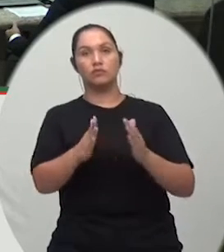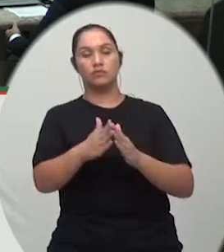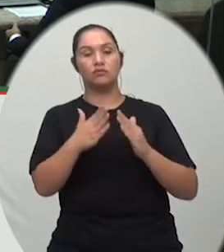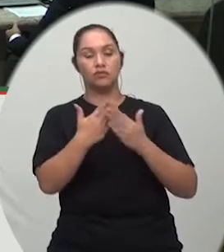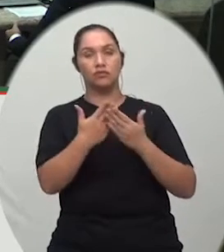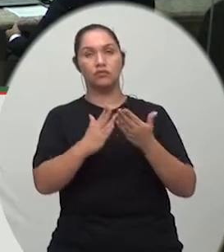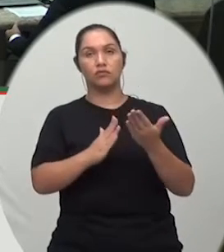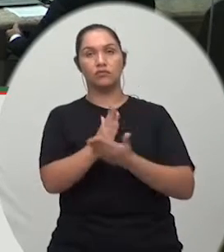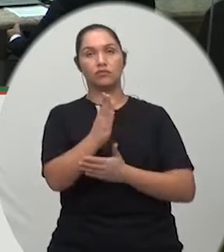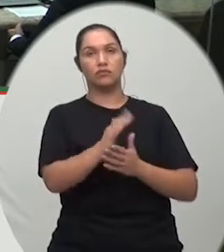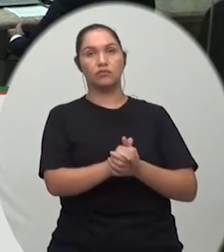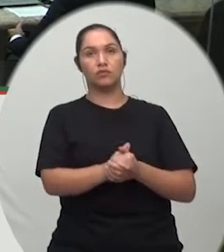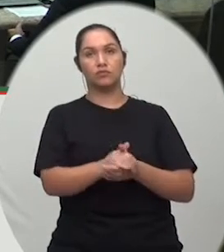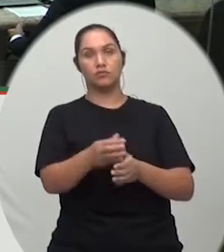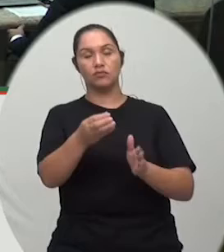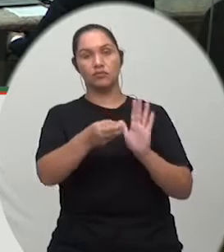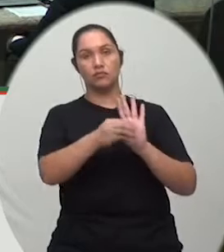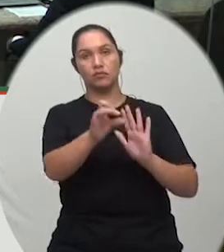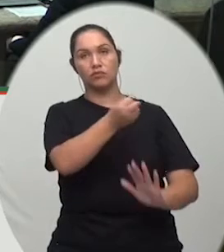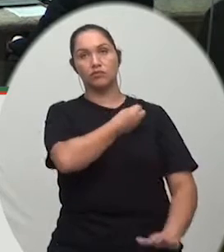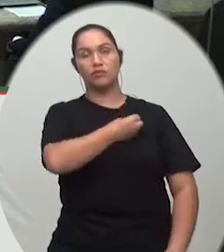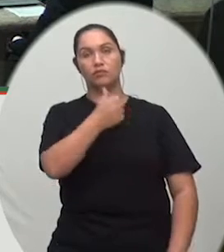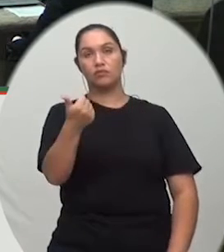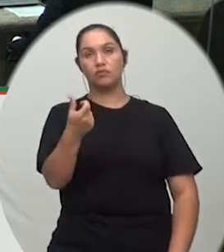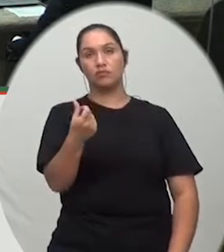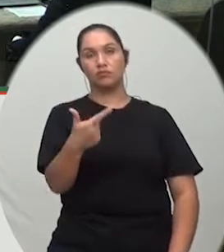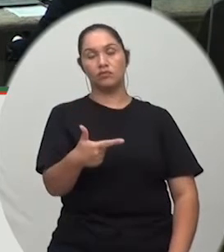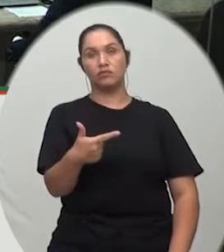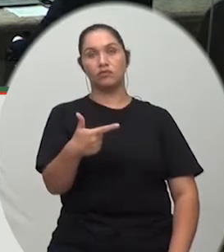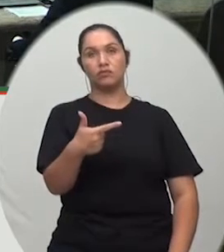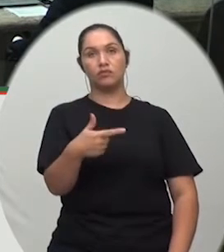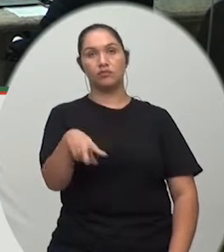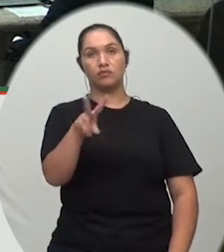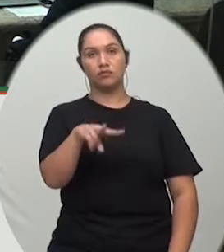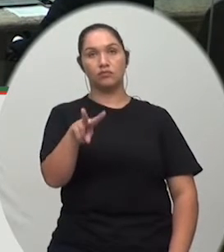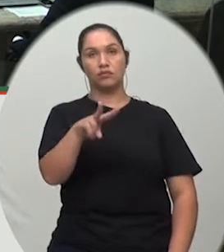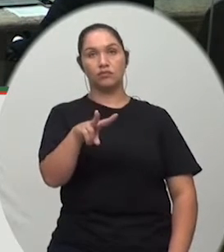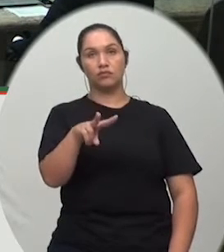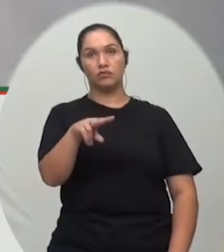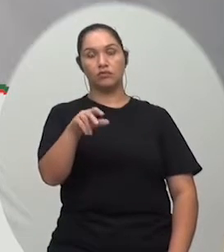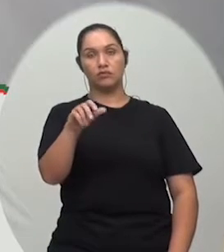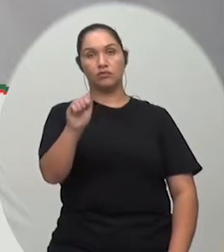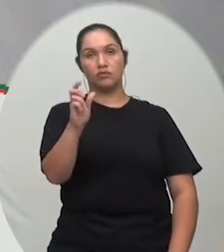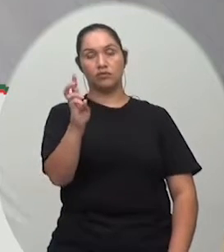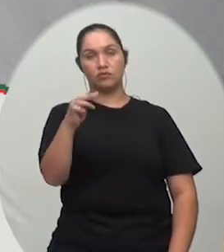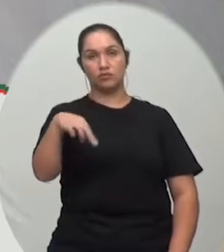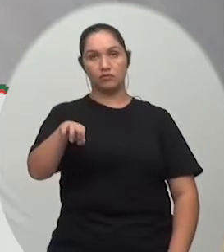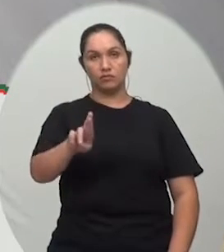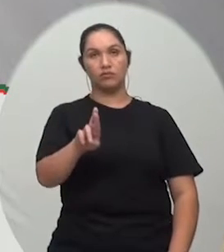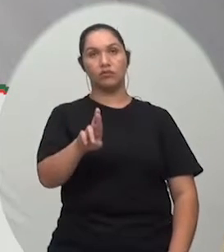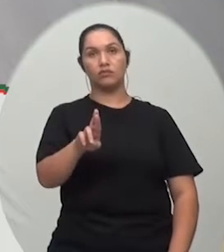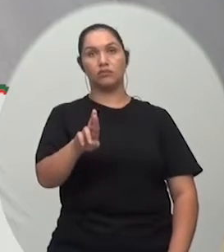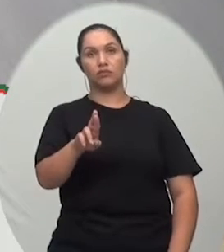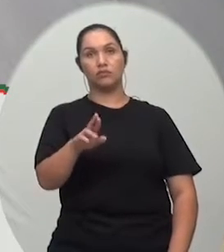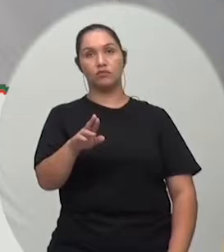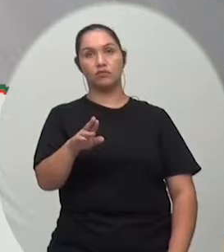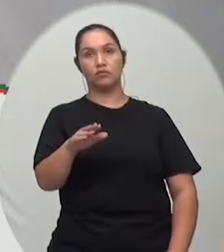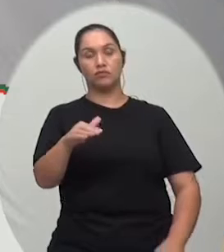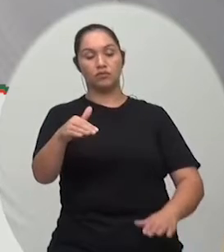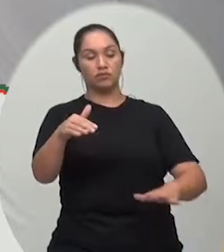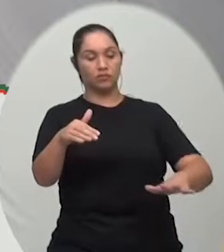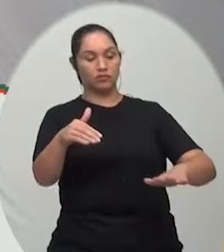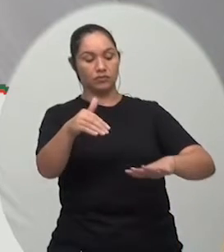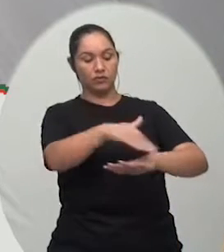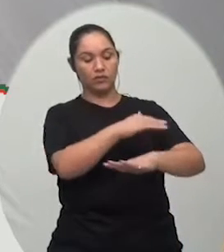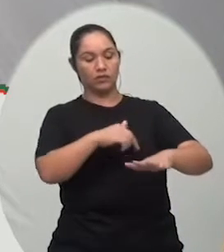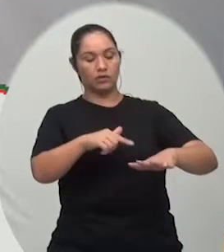por unanimidade. Indicação número 162/2019, autor vereador Ademir Honorato, assunto construção de uma faixa elevada